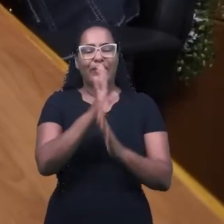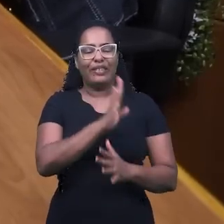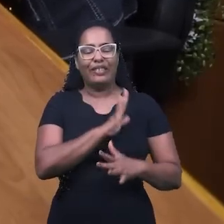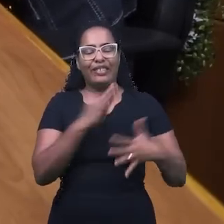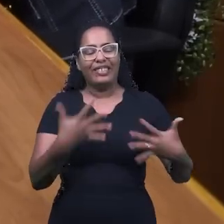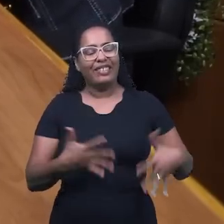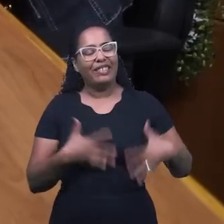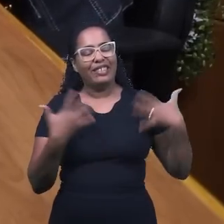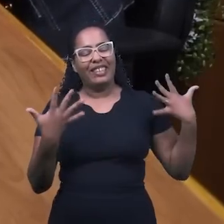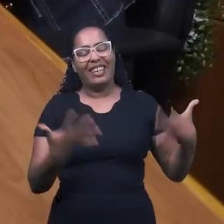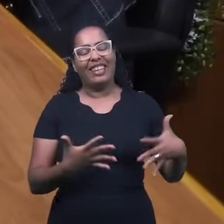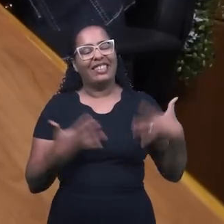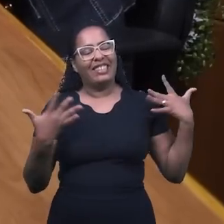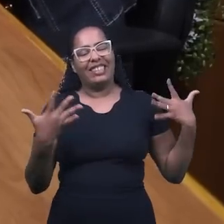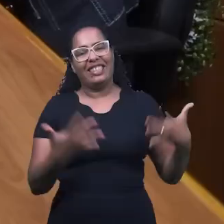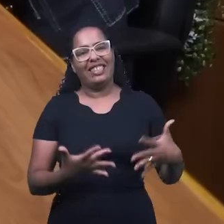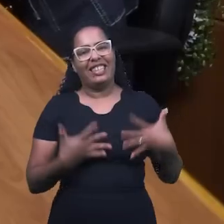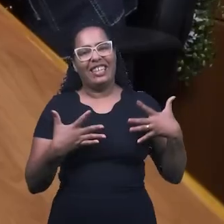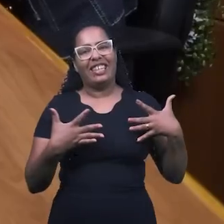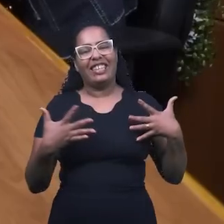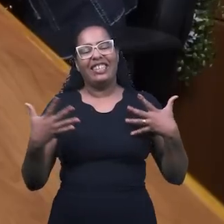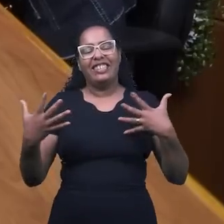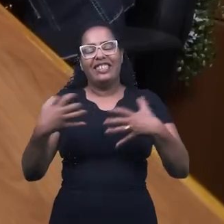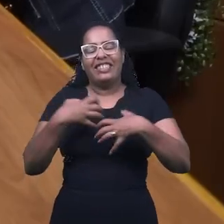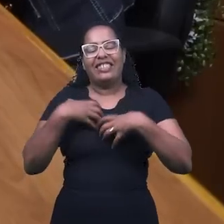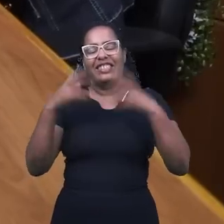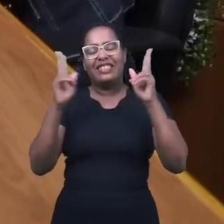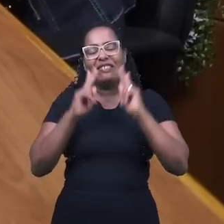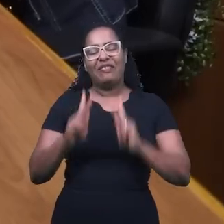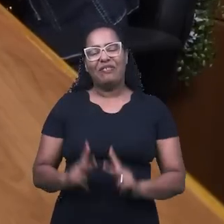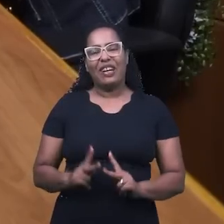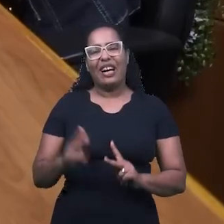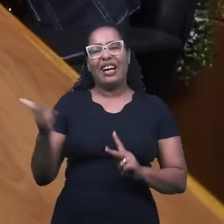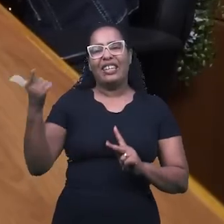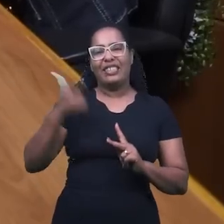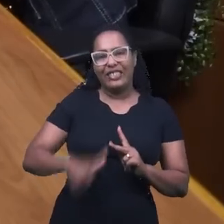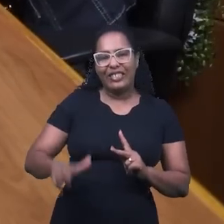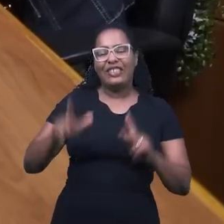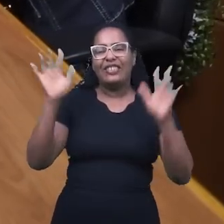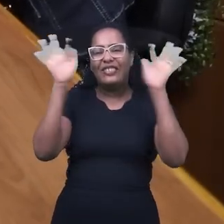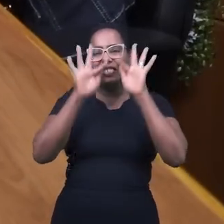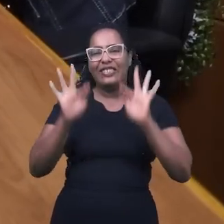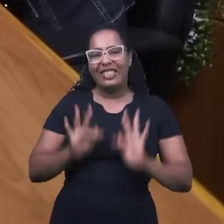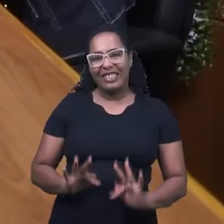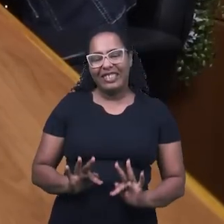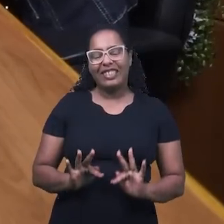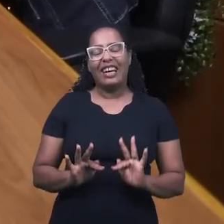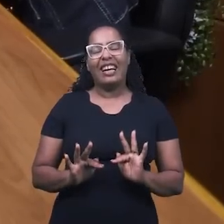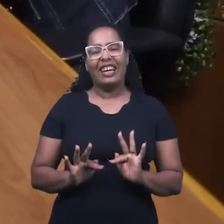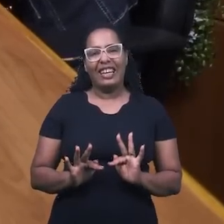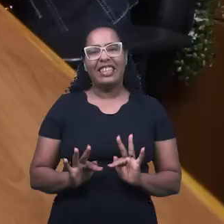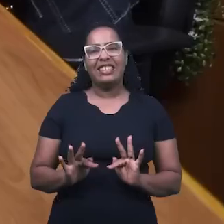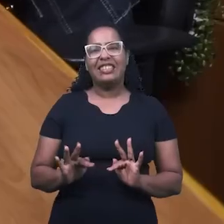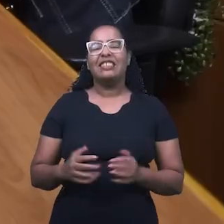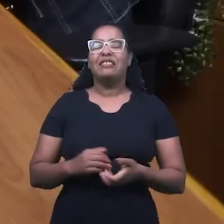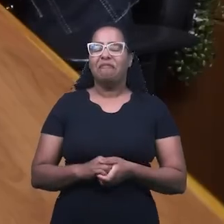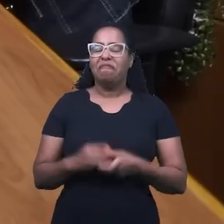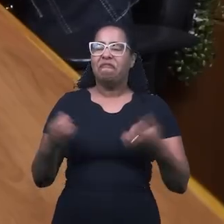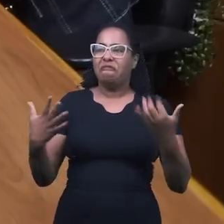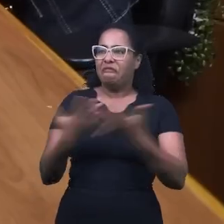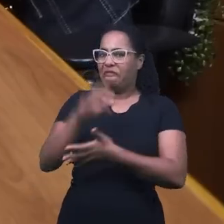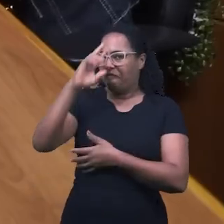louvor, alegra muito o nosso coração. Alegra. Né? Nos traz paz, nos traz um renovo, felicidade.